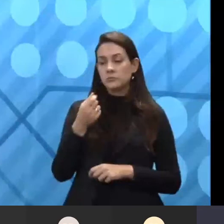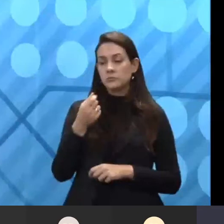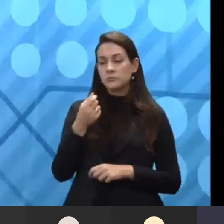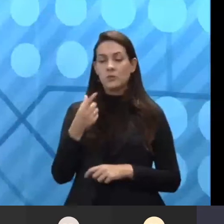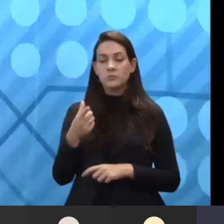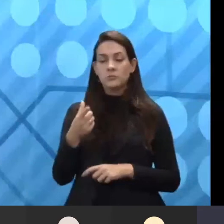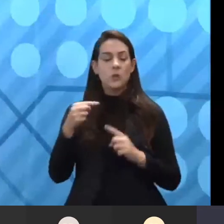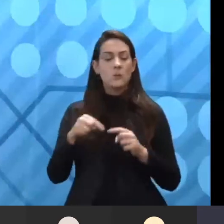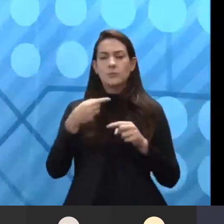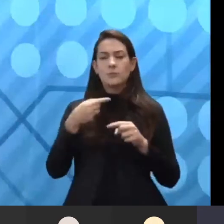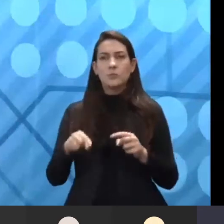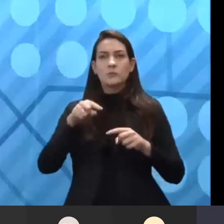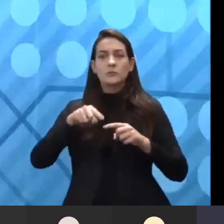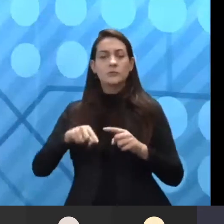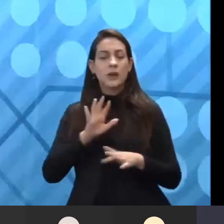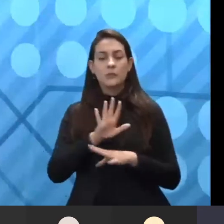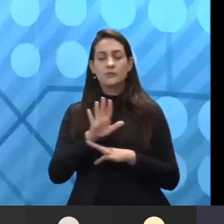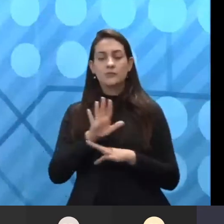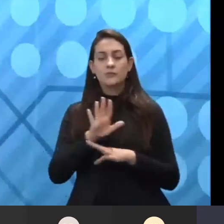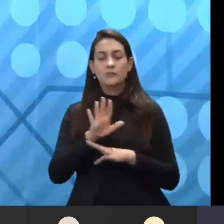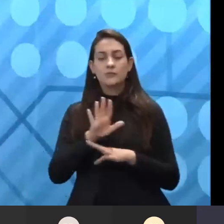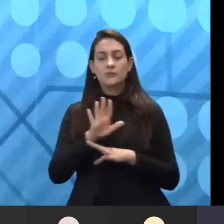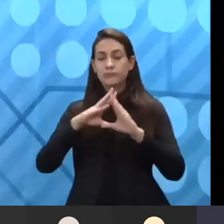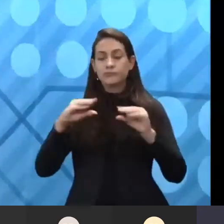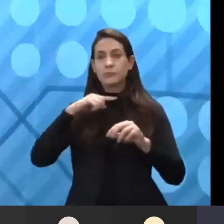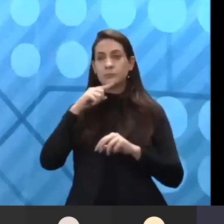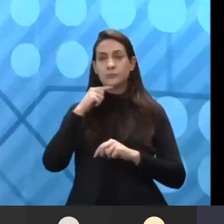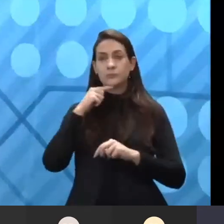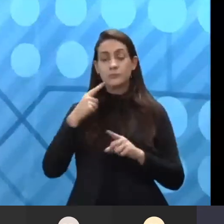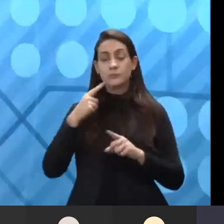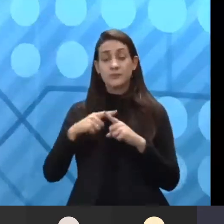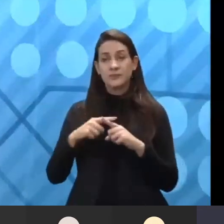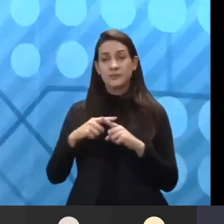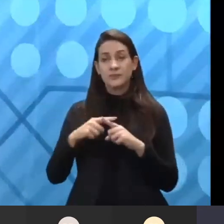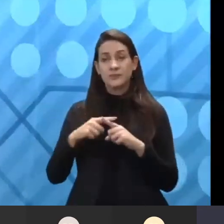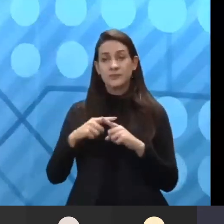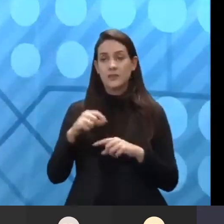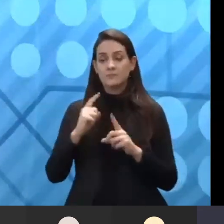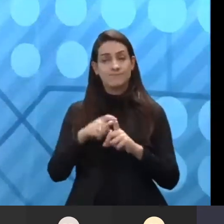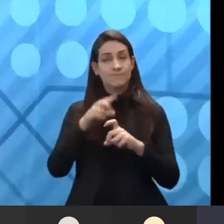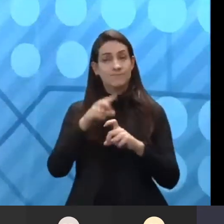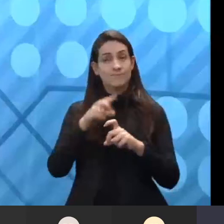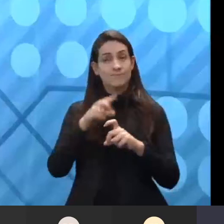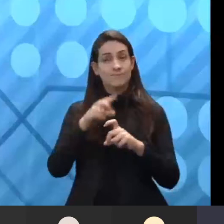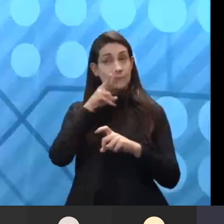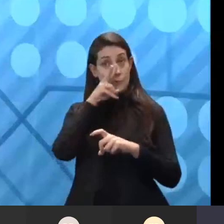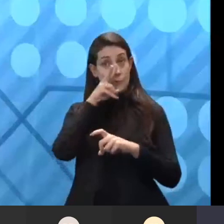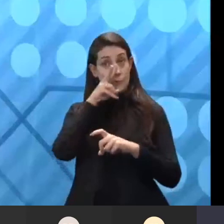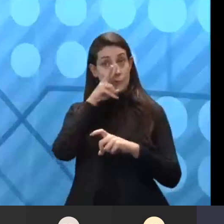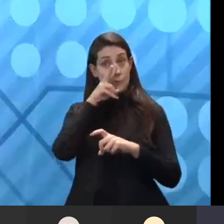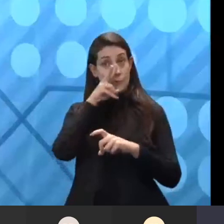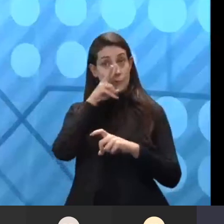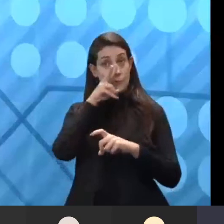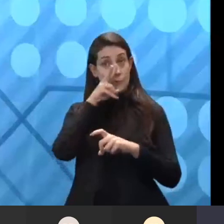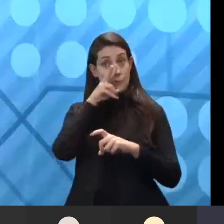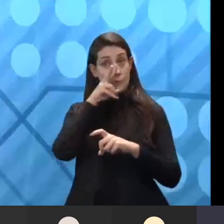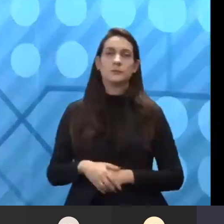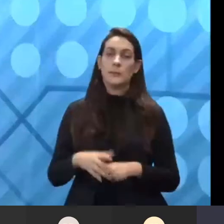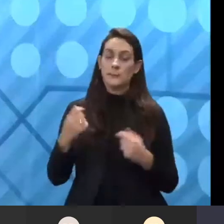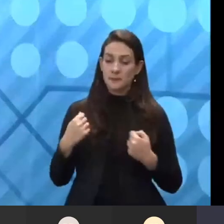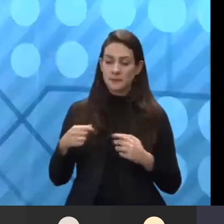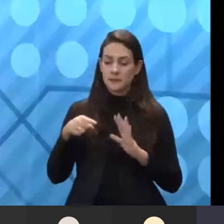outro antibiótico e aquele antibiótico não está sendo eficaz. Mas por que ele não está sendo eficaz? Porque aquela bactéria ela é resistente. E